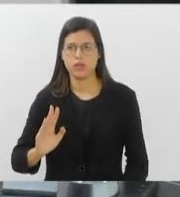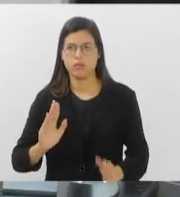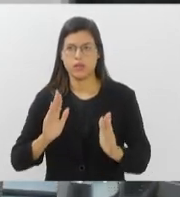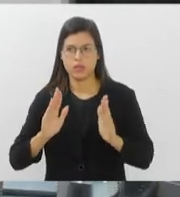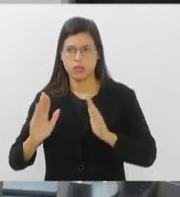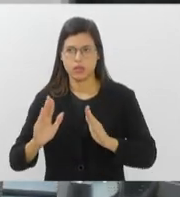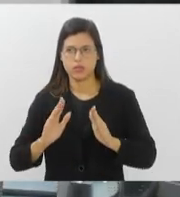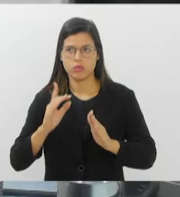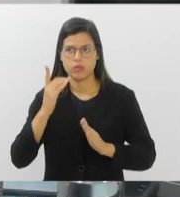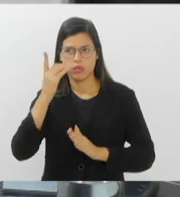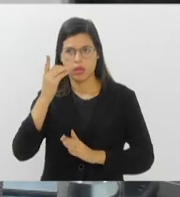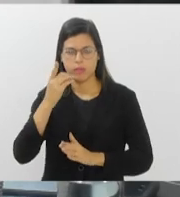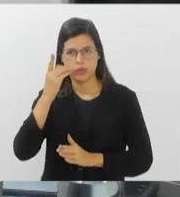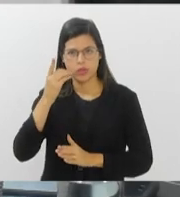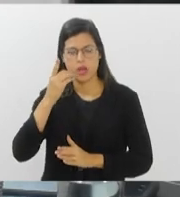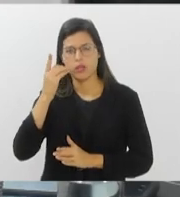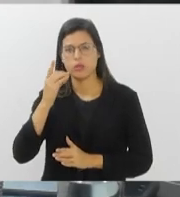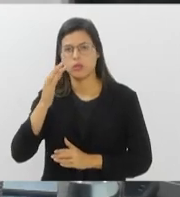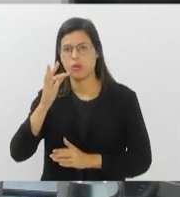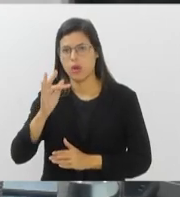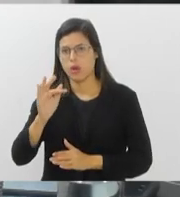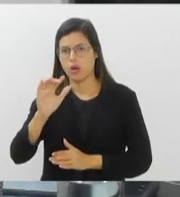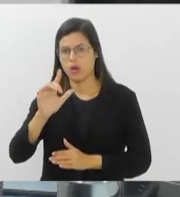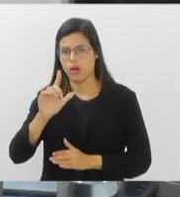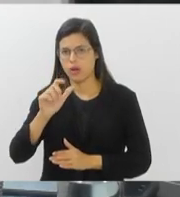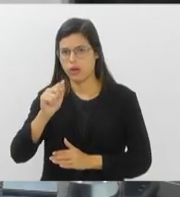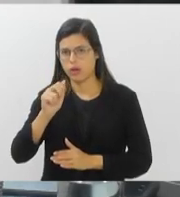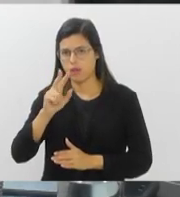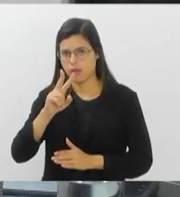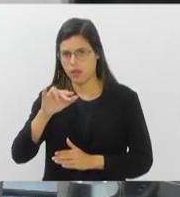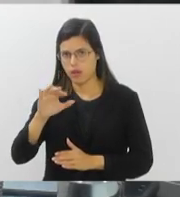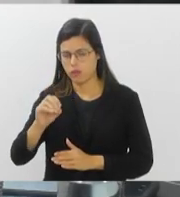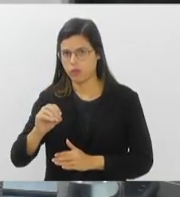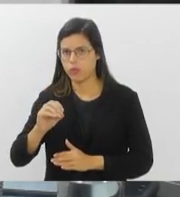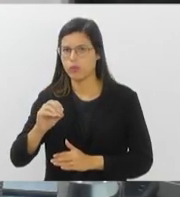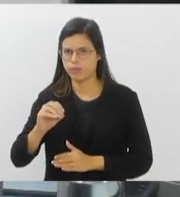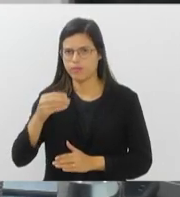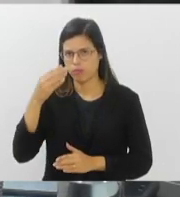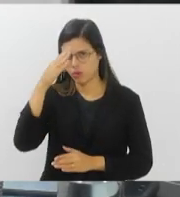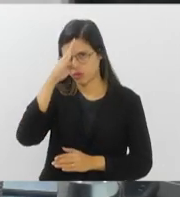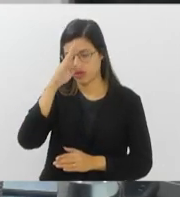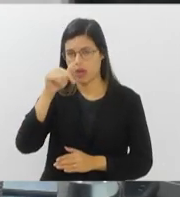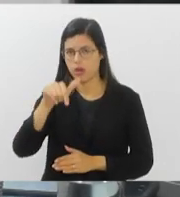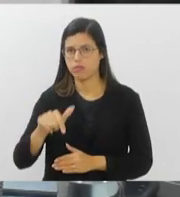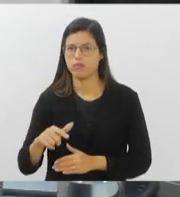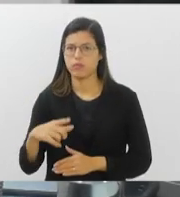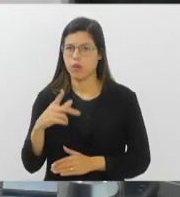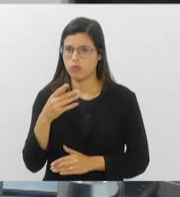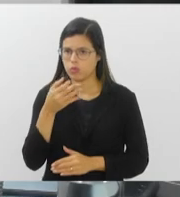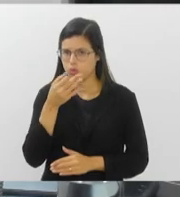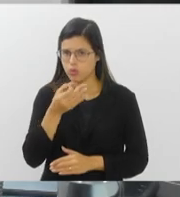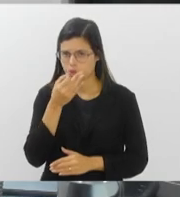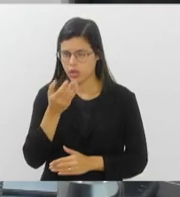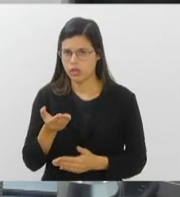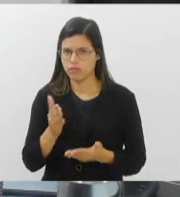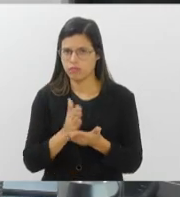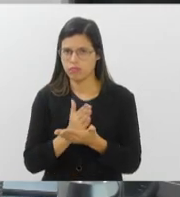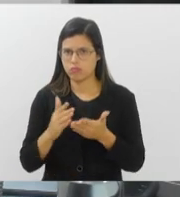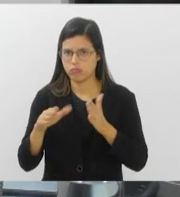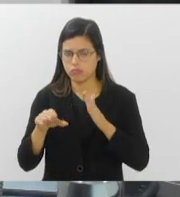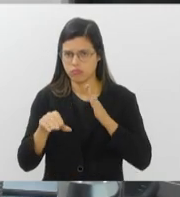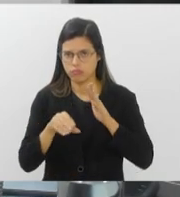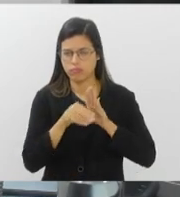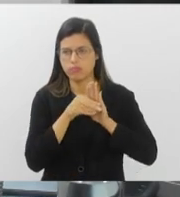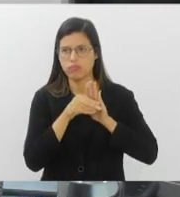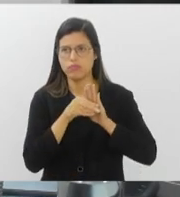deputado Flávio Bolsonaro, até sugeri a ele, à época, algumas emendas num projeto que tramitava aqui. E, na realidade, o intuito, de fato, que depois